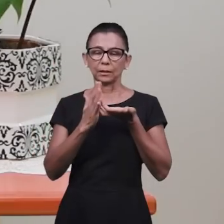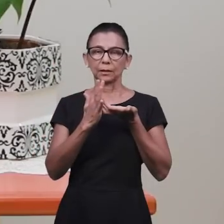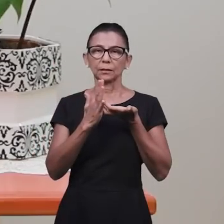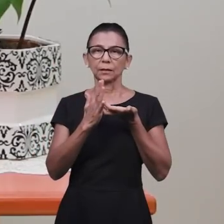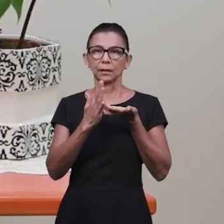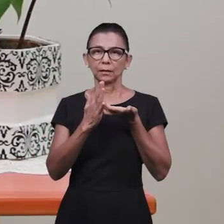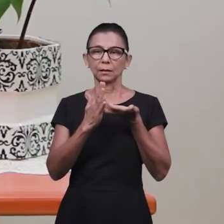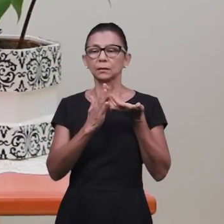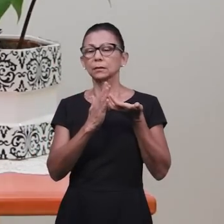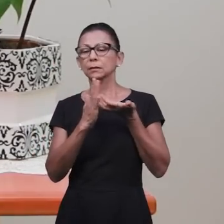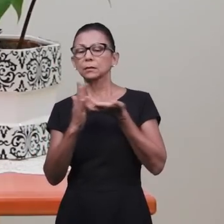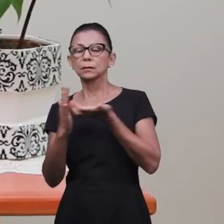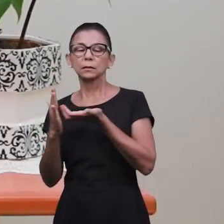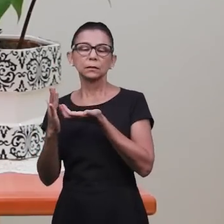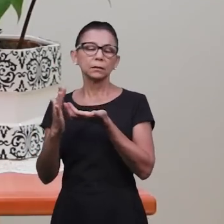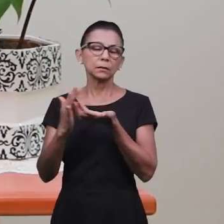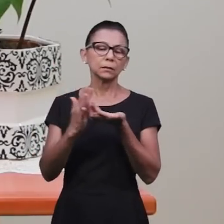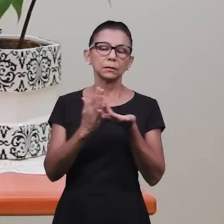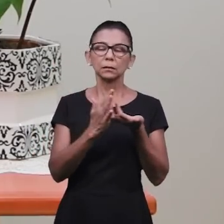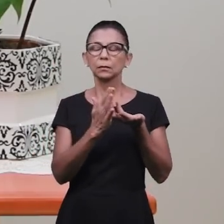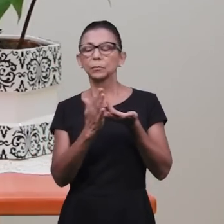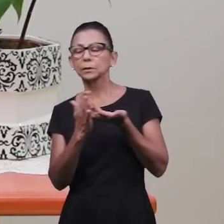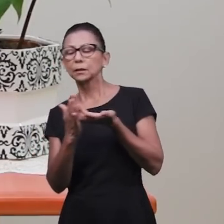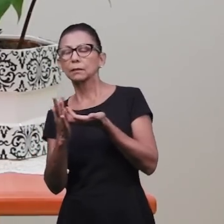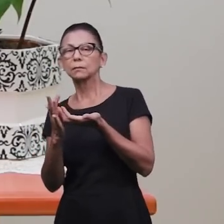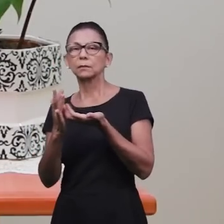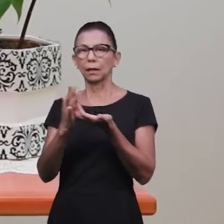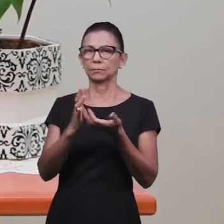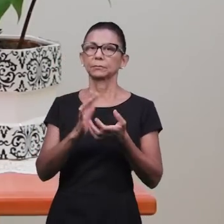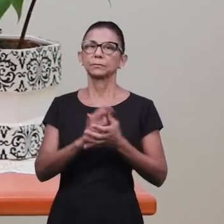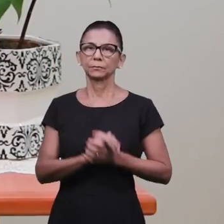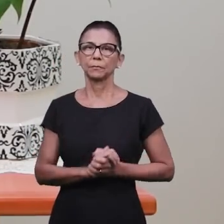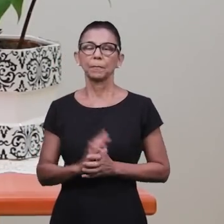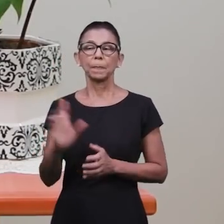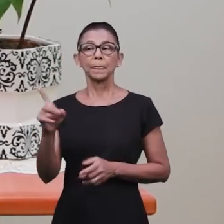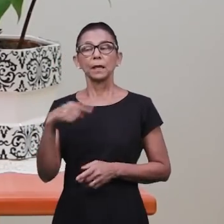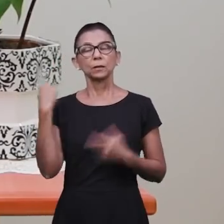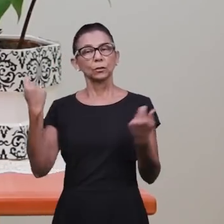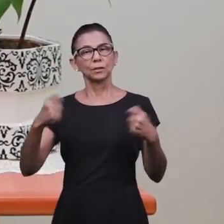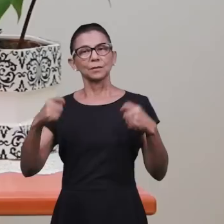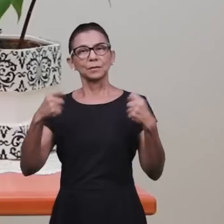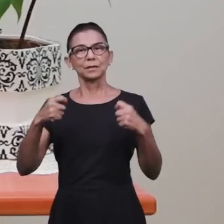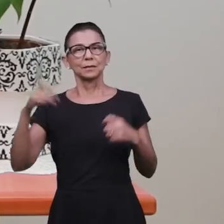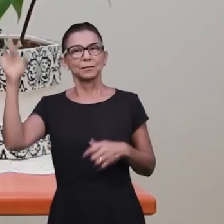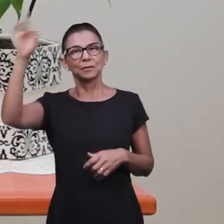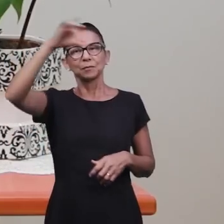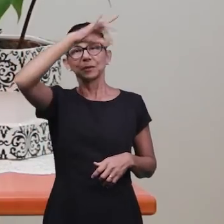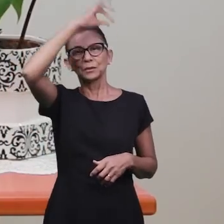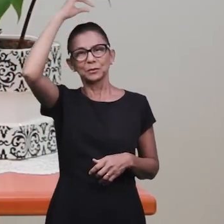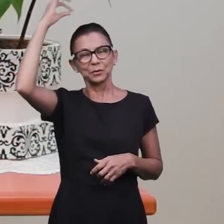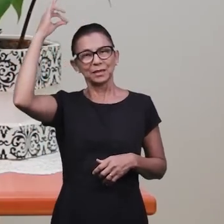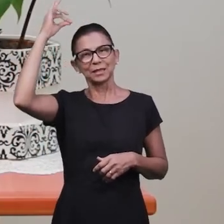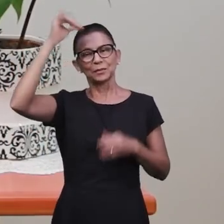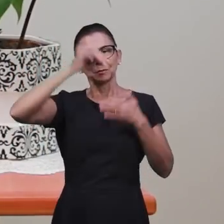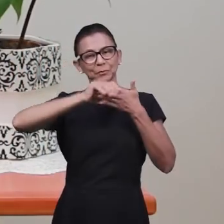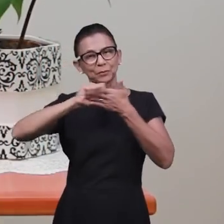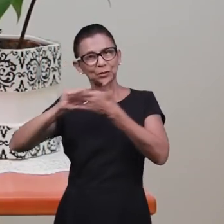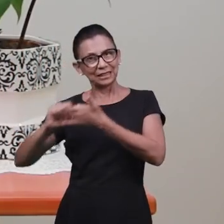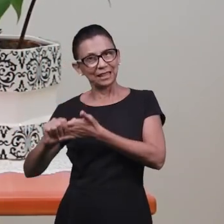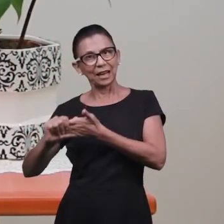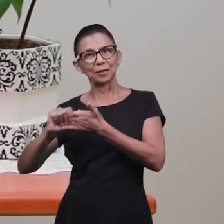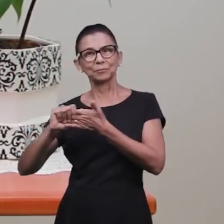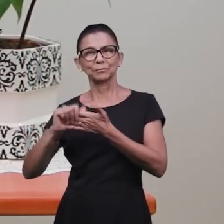o caminho, mas nós precisamos da luz do Espírito Santo, da revelação, para andar exatamente neste